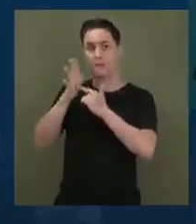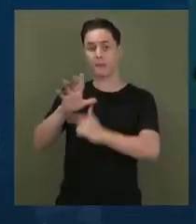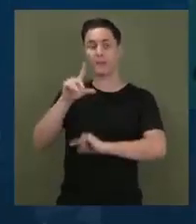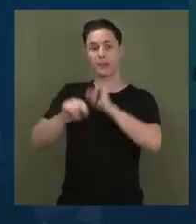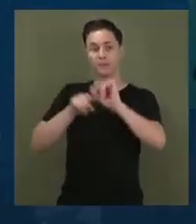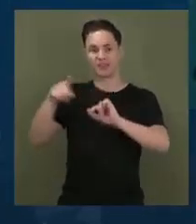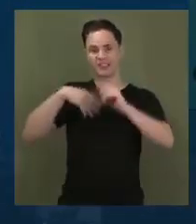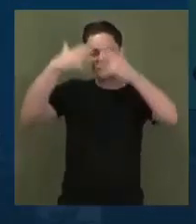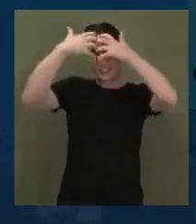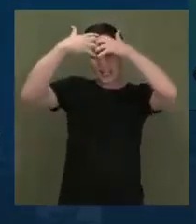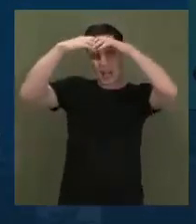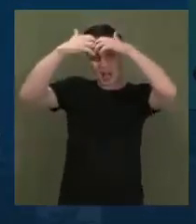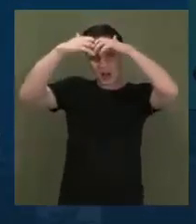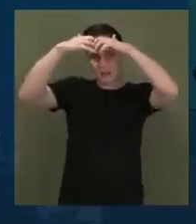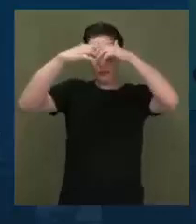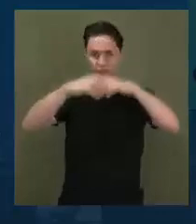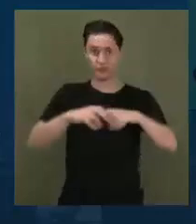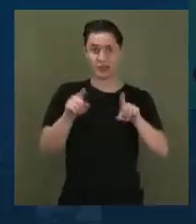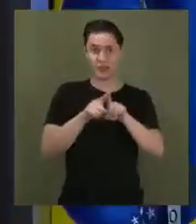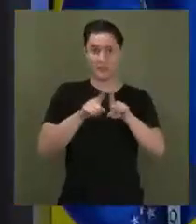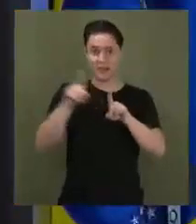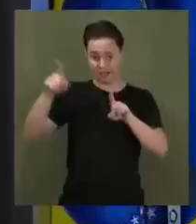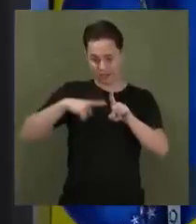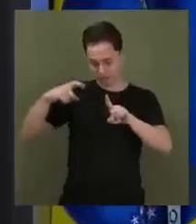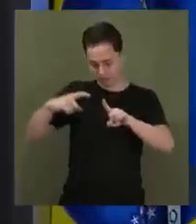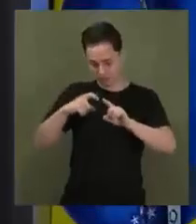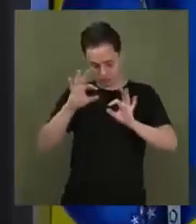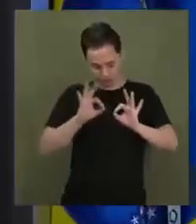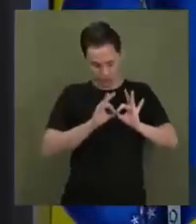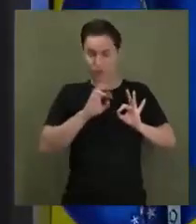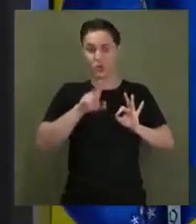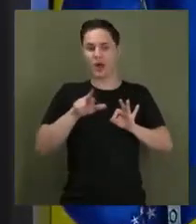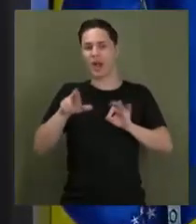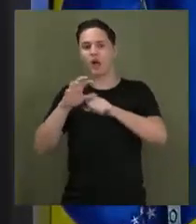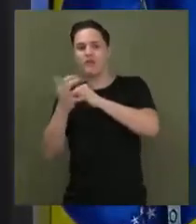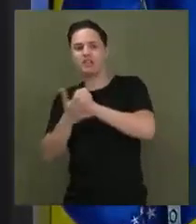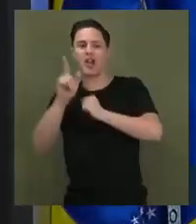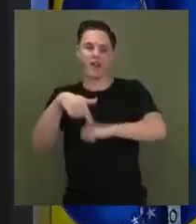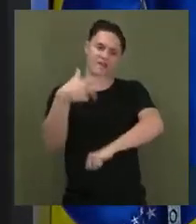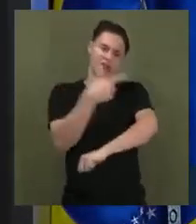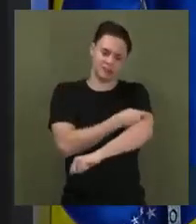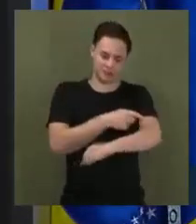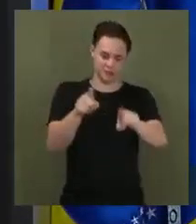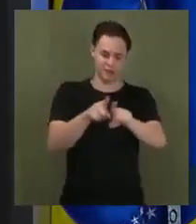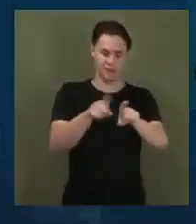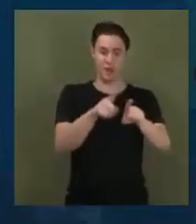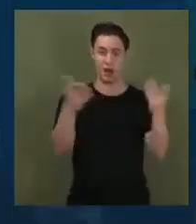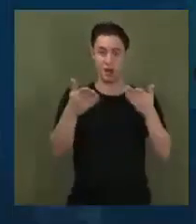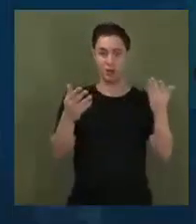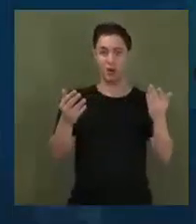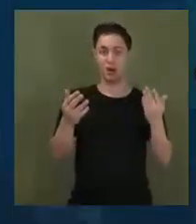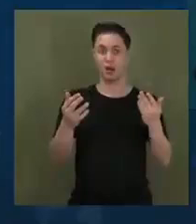no cérebro. Núcleo capsídeo negativo, não é da Covid. Aqui mostra também forte